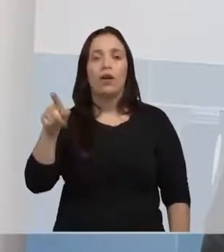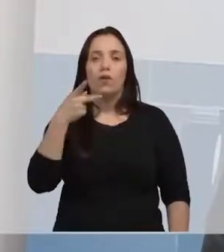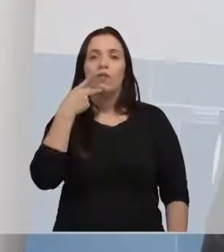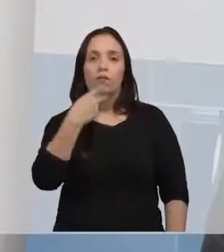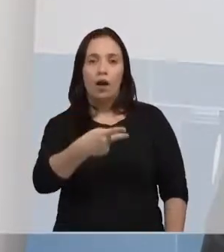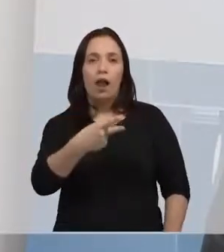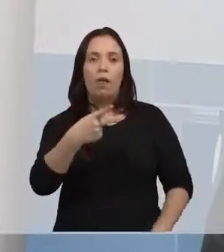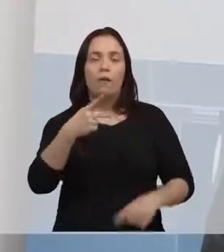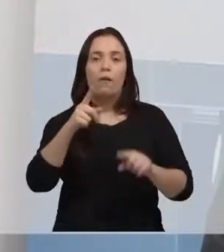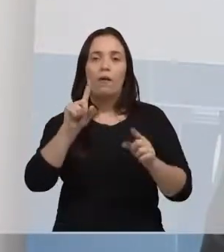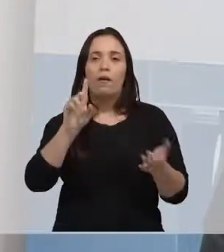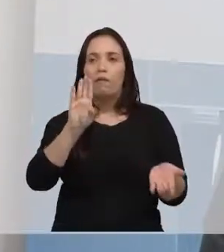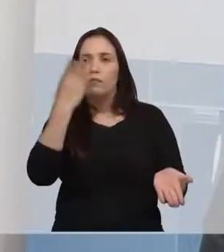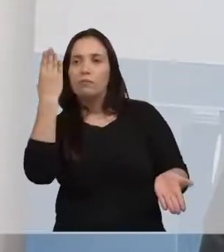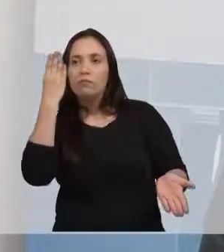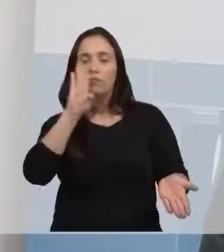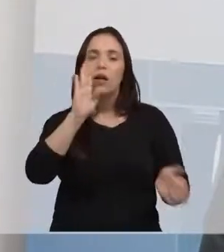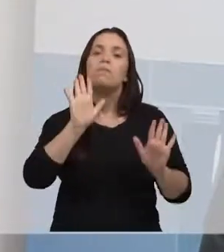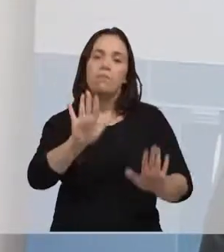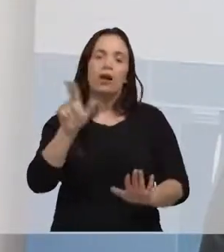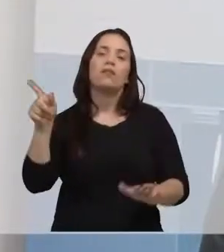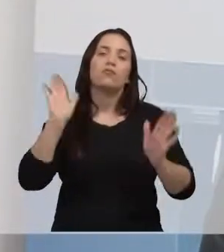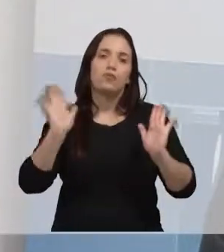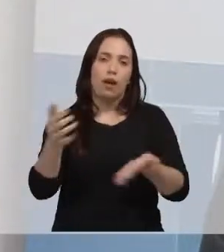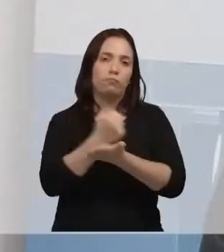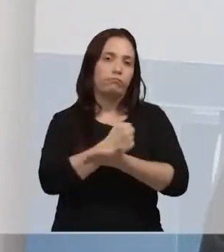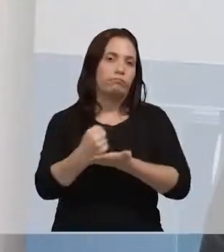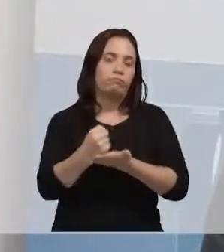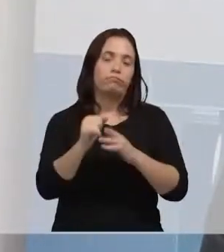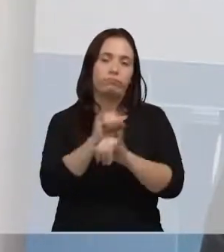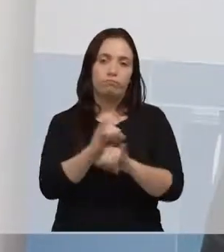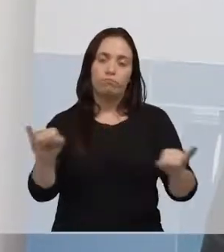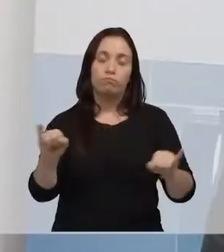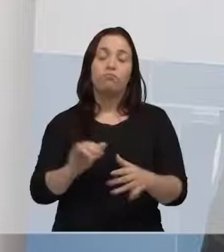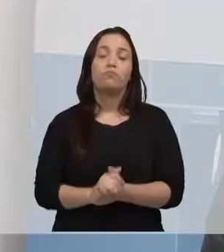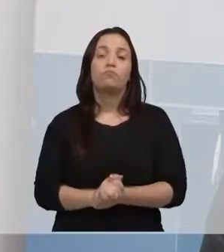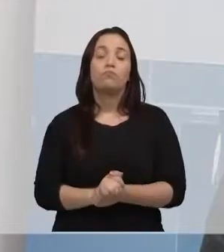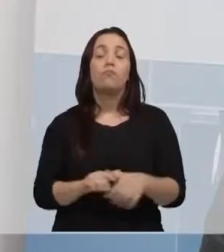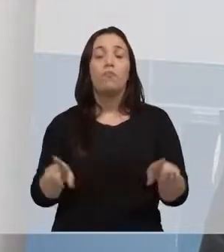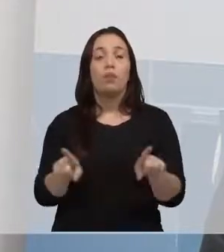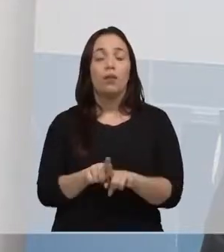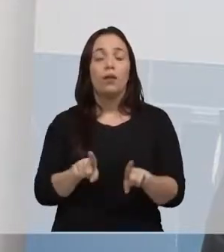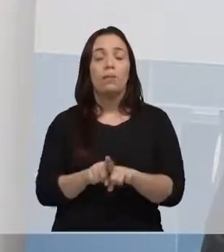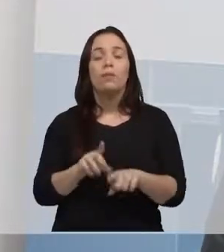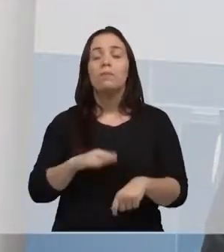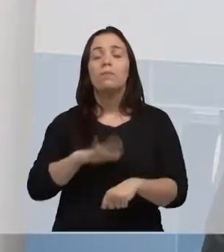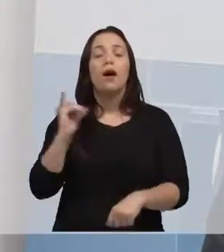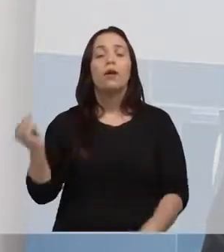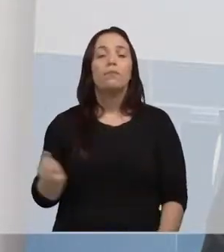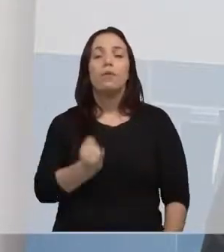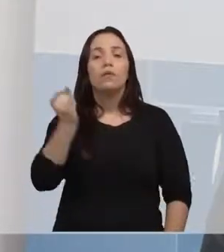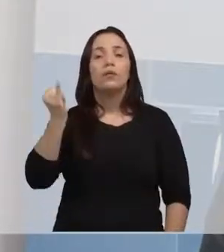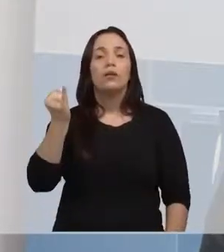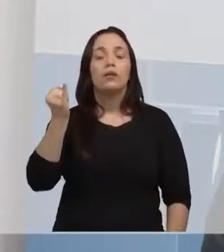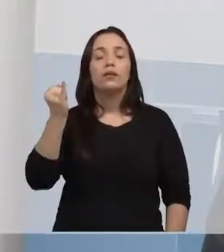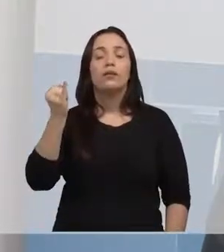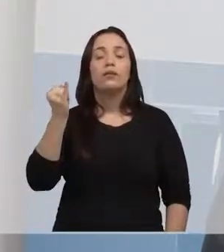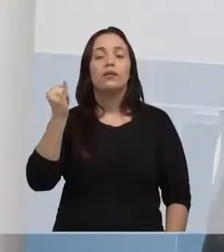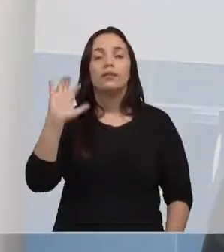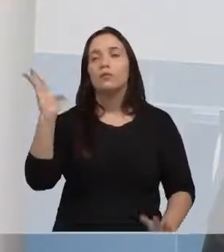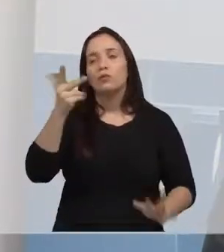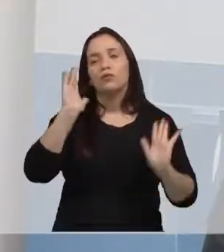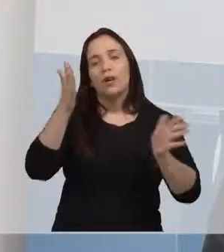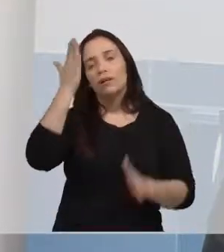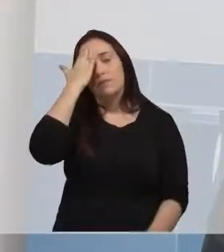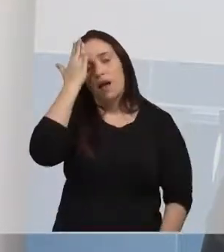feitas de verdade, né? E agora, a última declaração mais importante, e todo mundo já sabia que era esperada, foi a declaração do